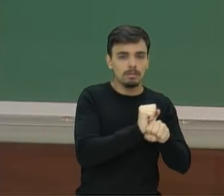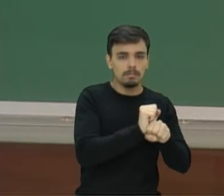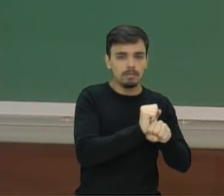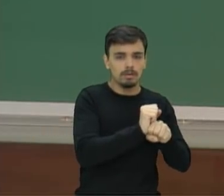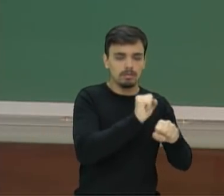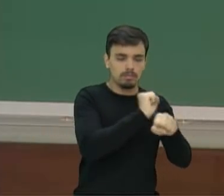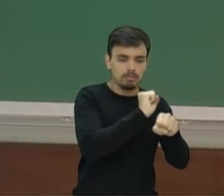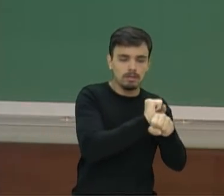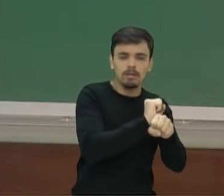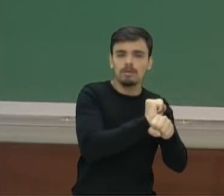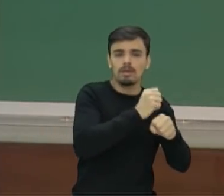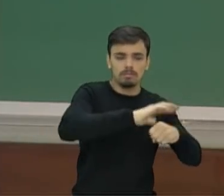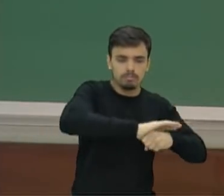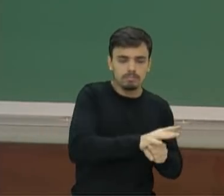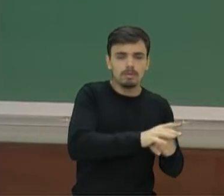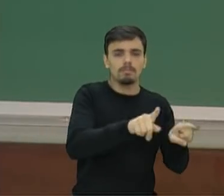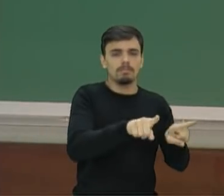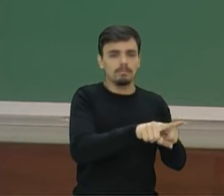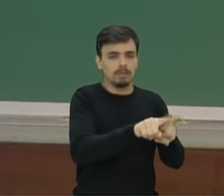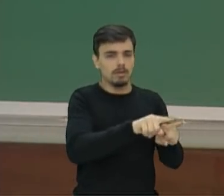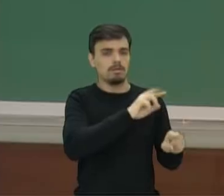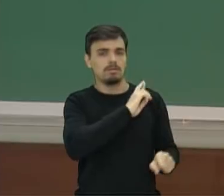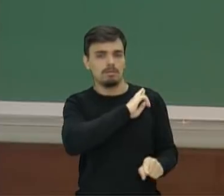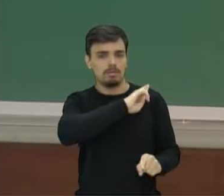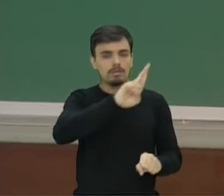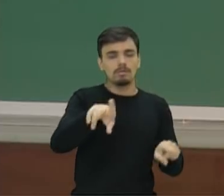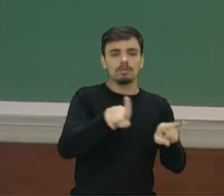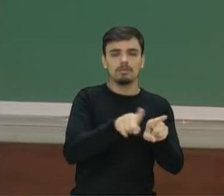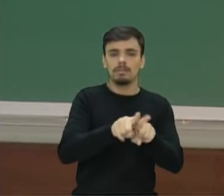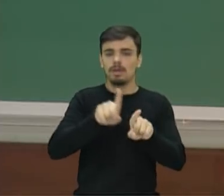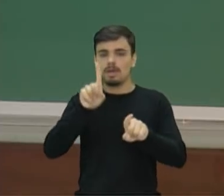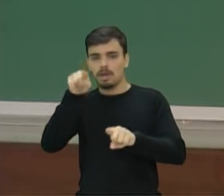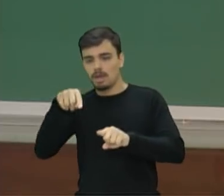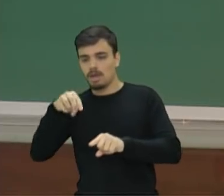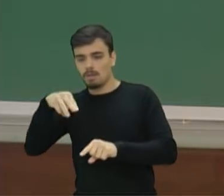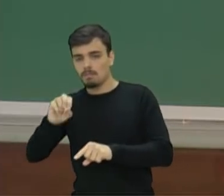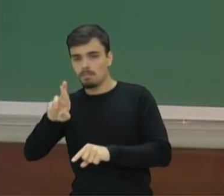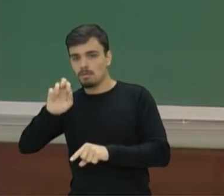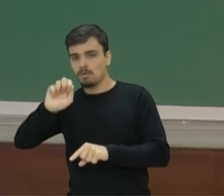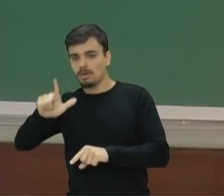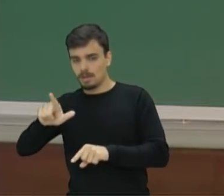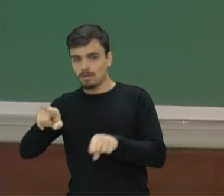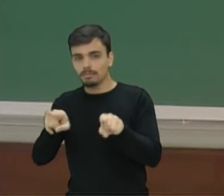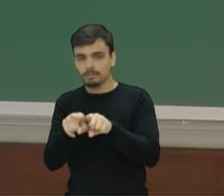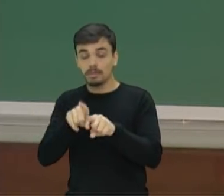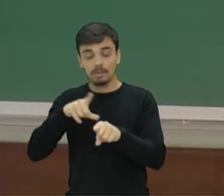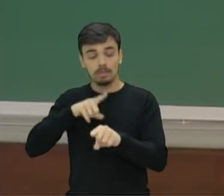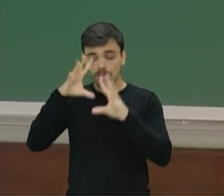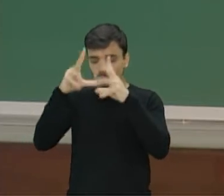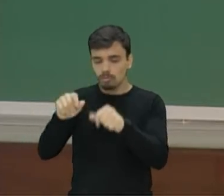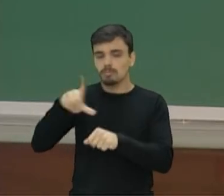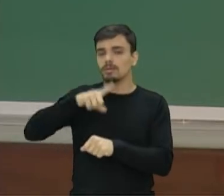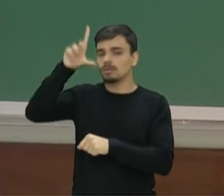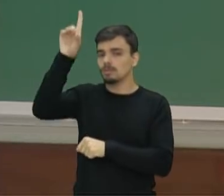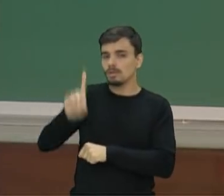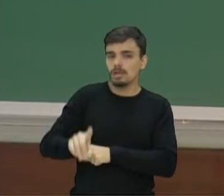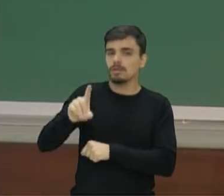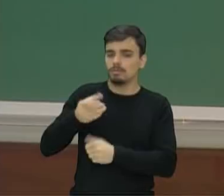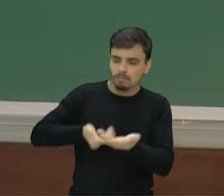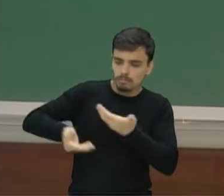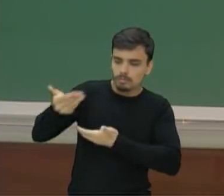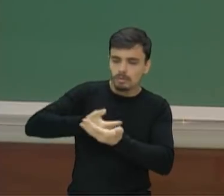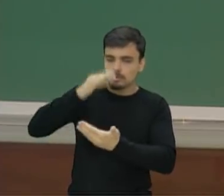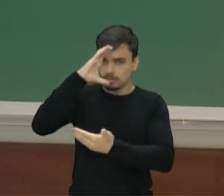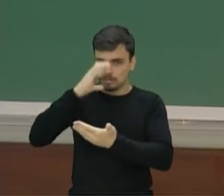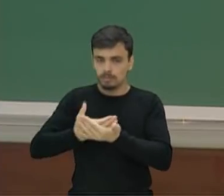intolerância religiosa, mais uma vez, a necessidade da moral, né? As pessoas têm o direito de compartilhar as suas crenças para